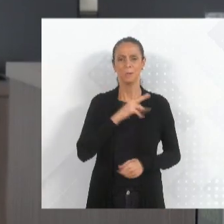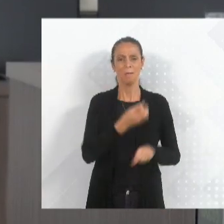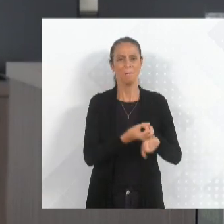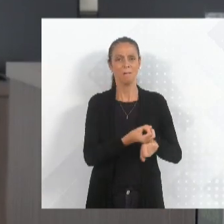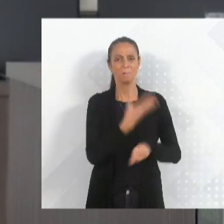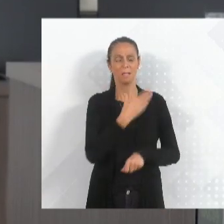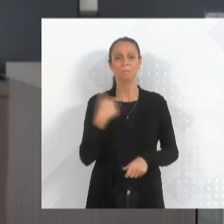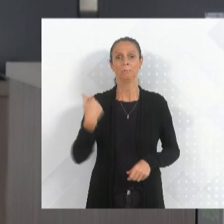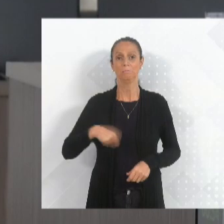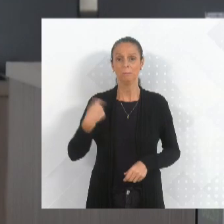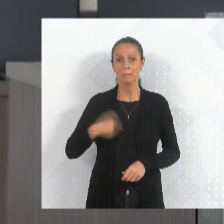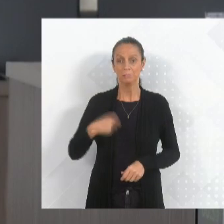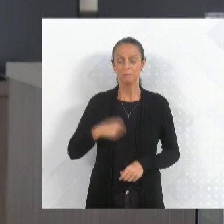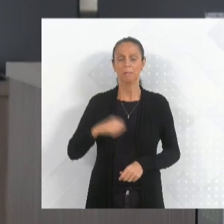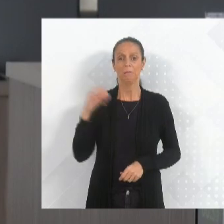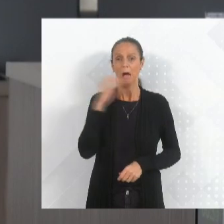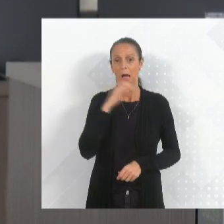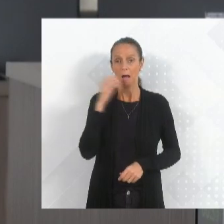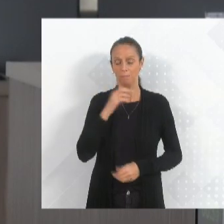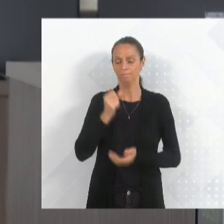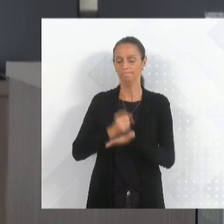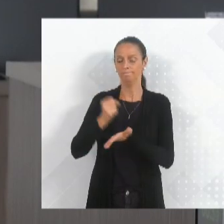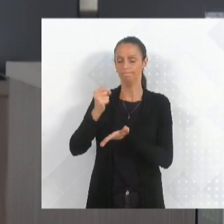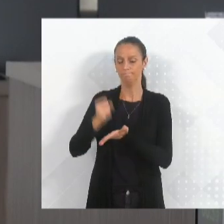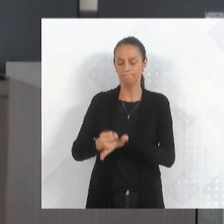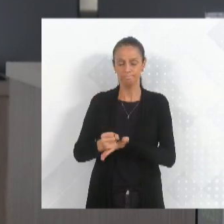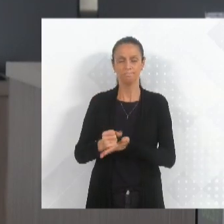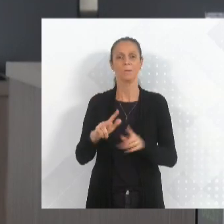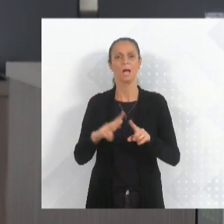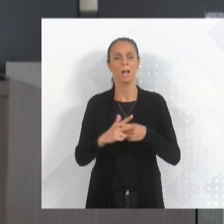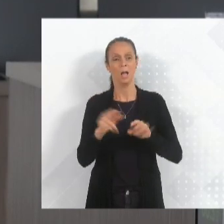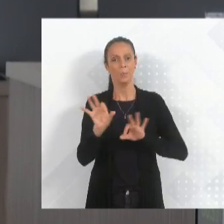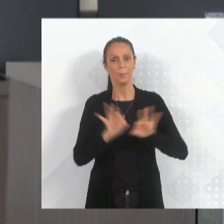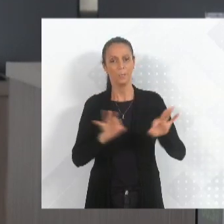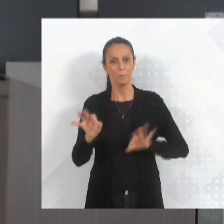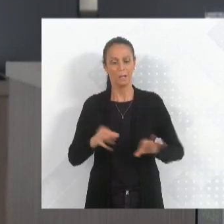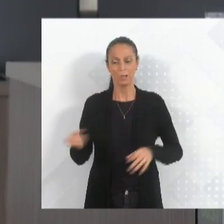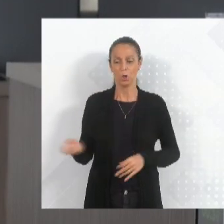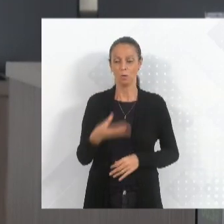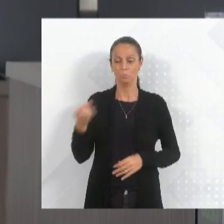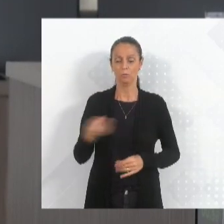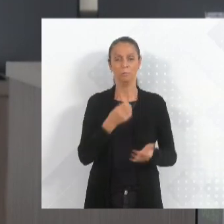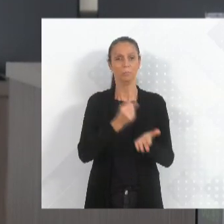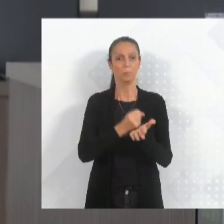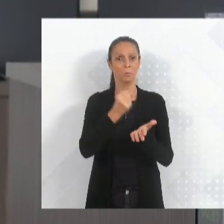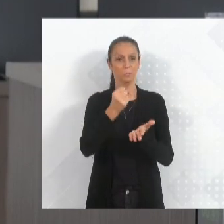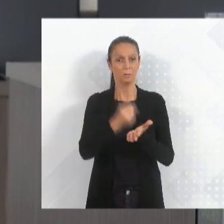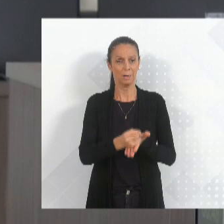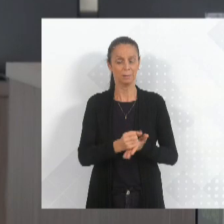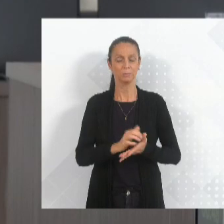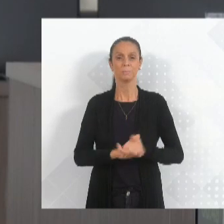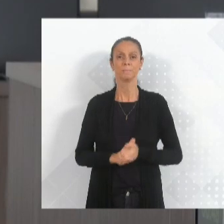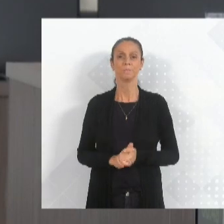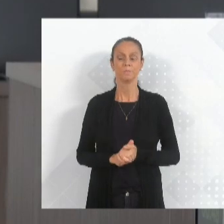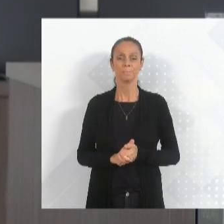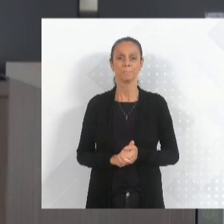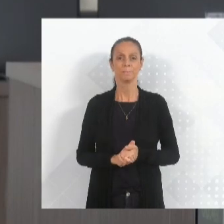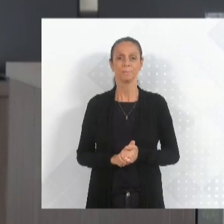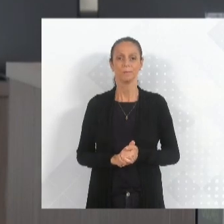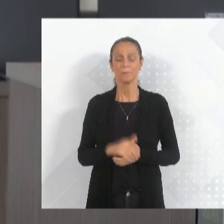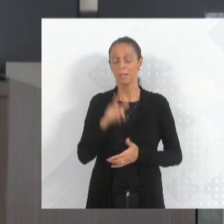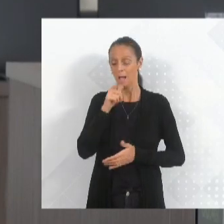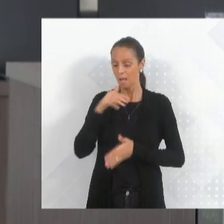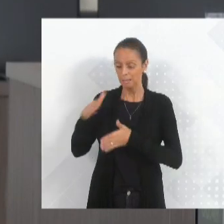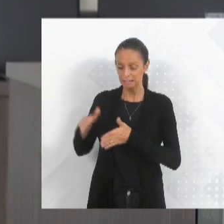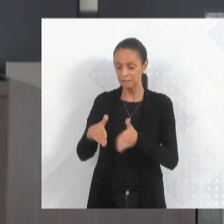contratar de modo emergencial reparos na rede e renovar esses contratos? Sabendo que a turbidez do Rio